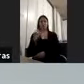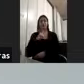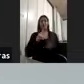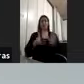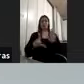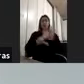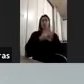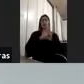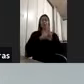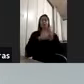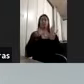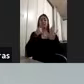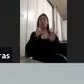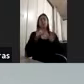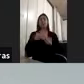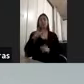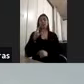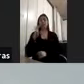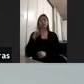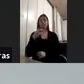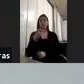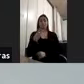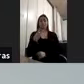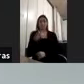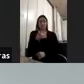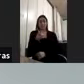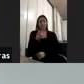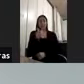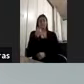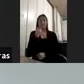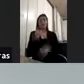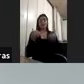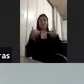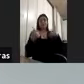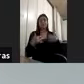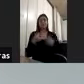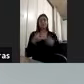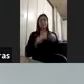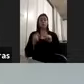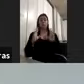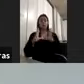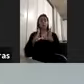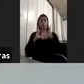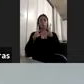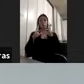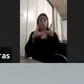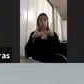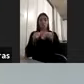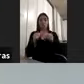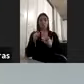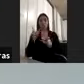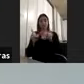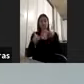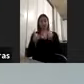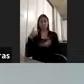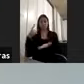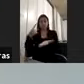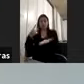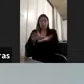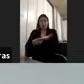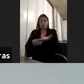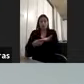é 15.426, que ela faz com que todos os acordos que são celebrados,